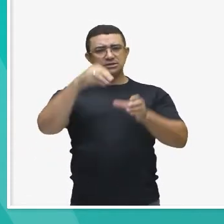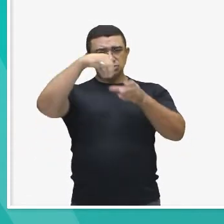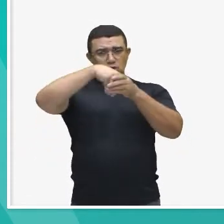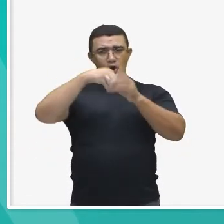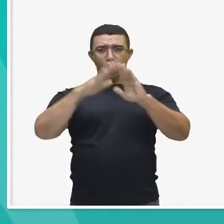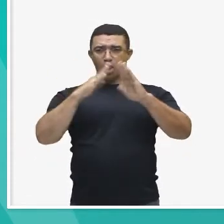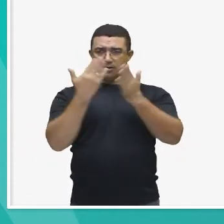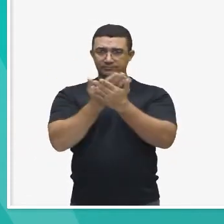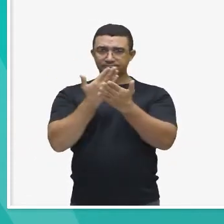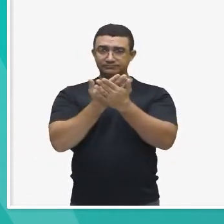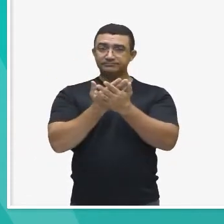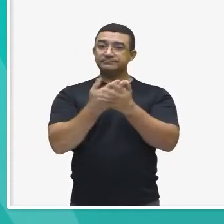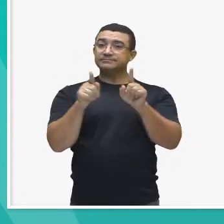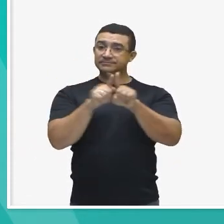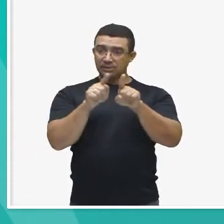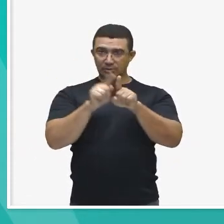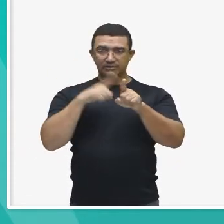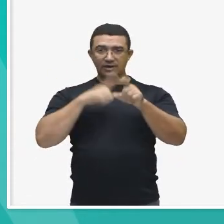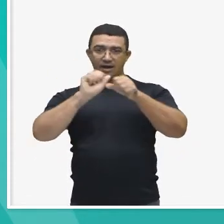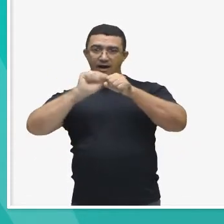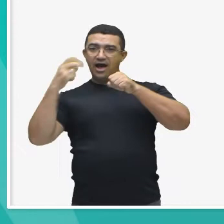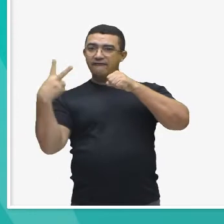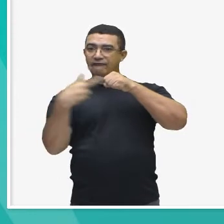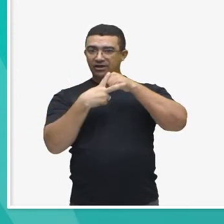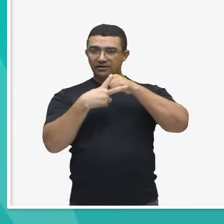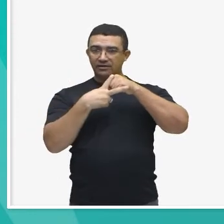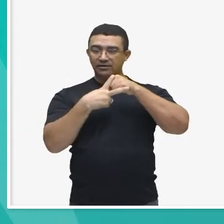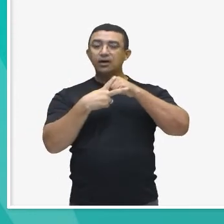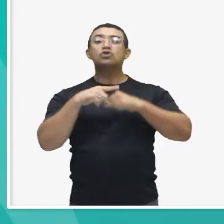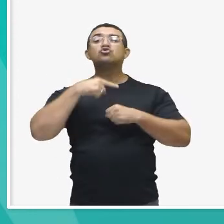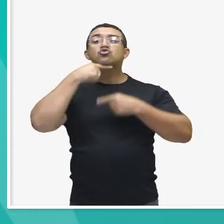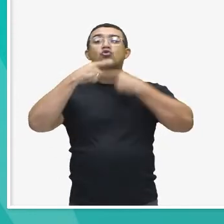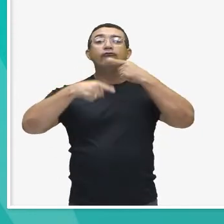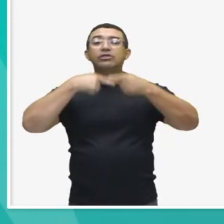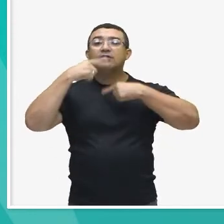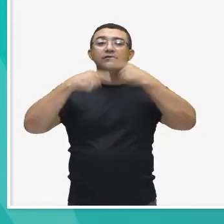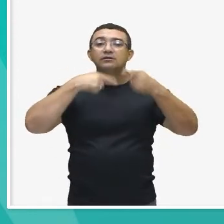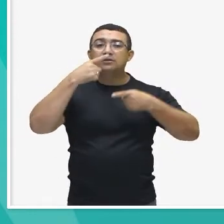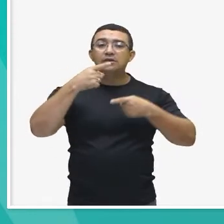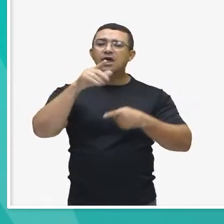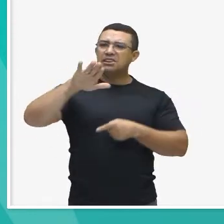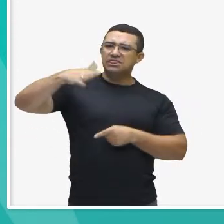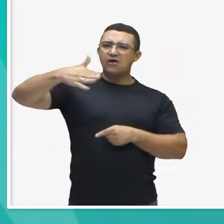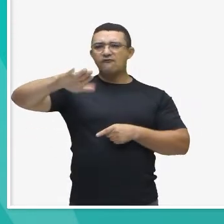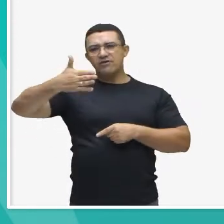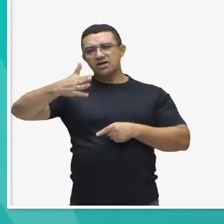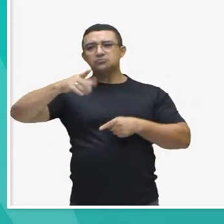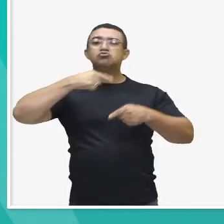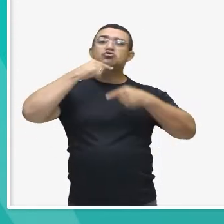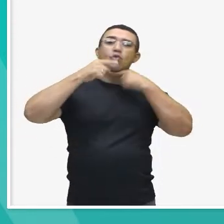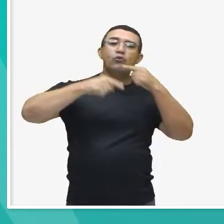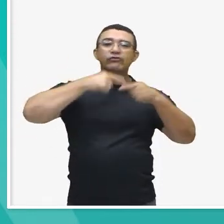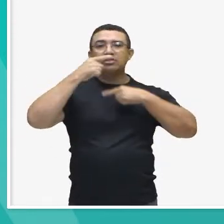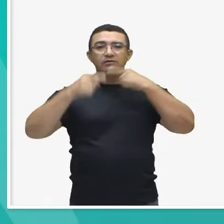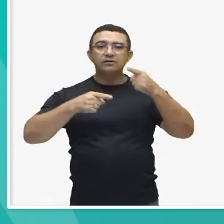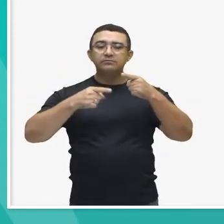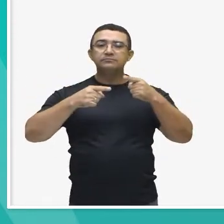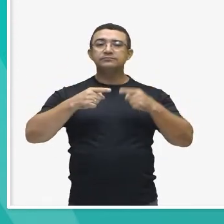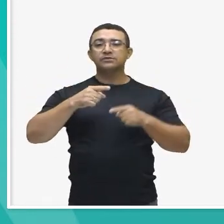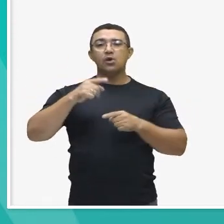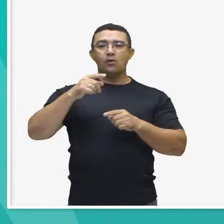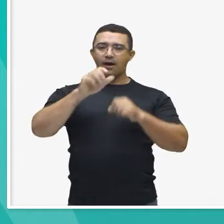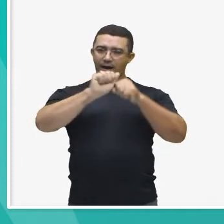Nós temos aqui um advérbio de dúvida, né? Então, o advérbio aqui.